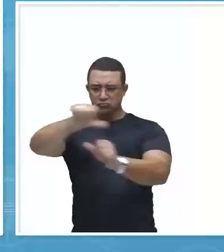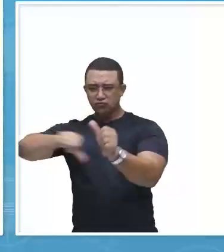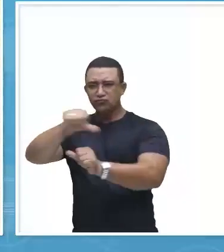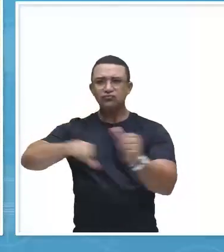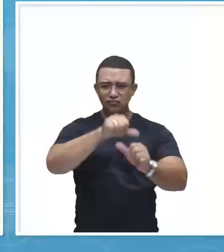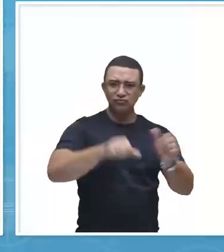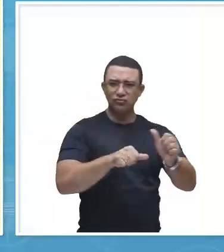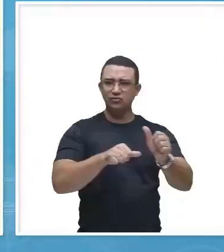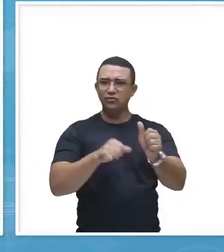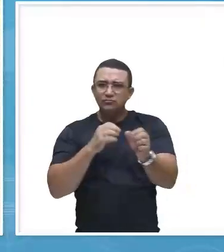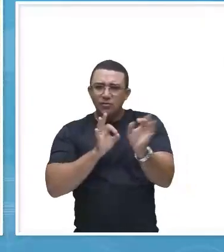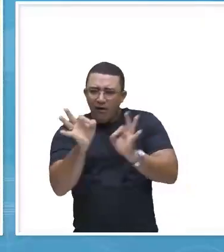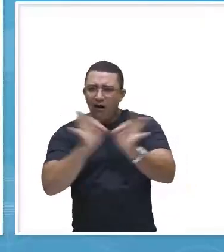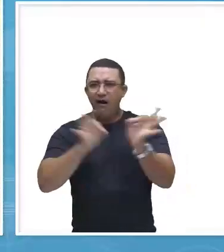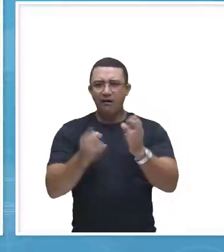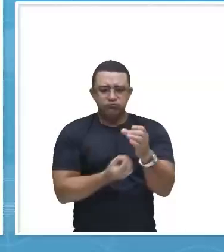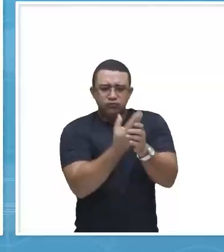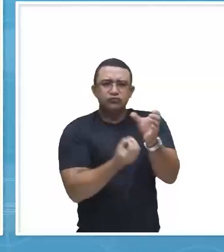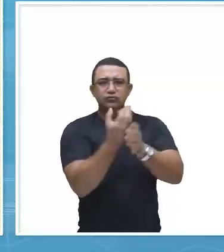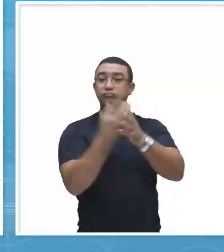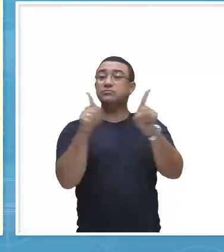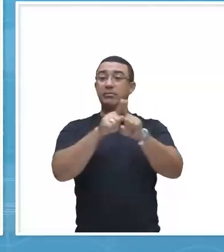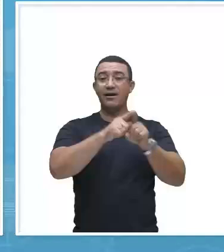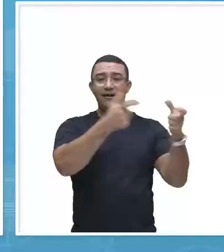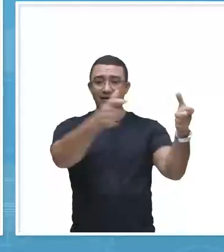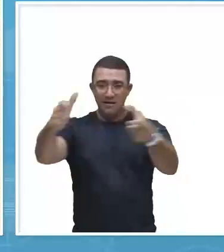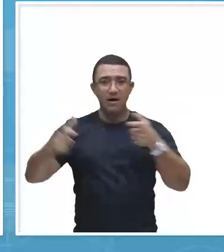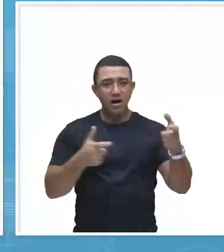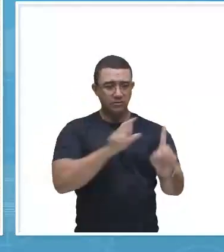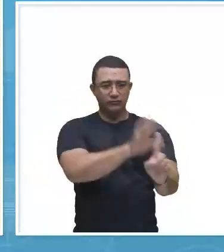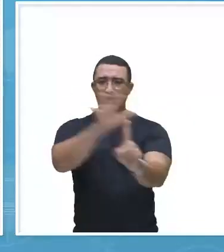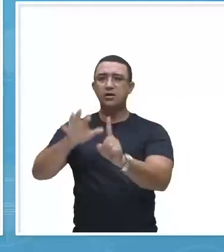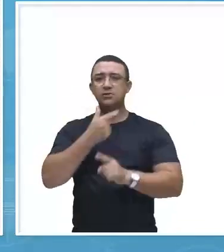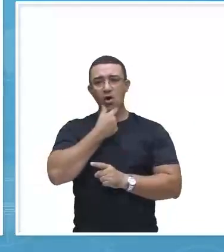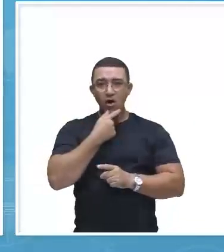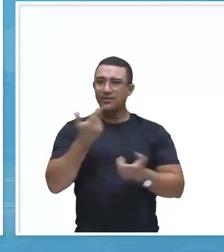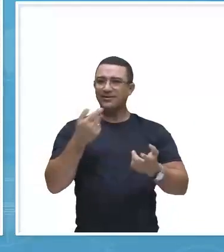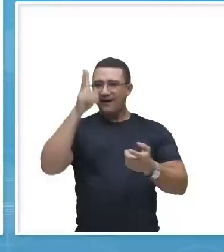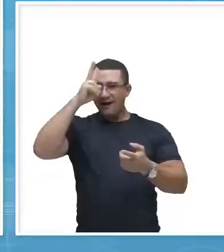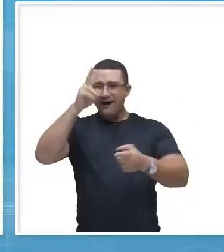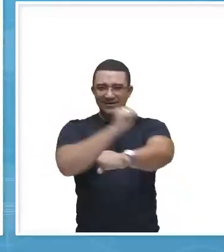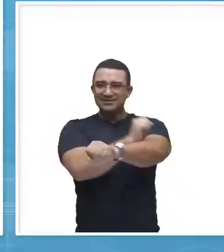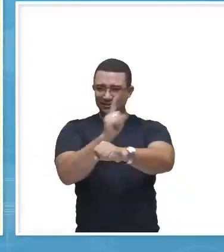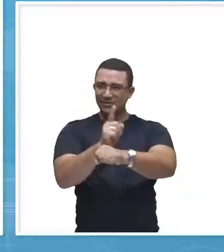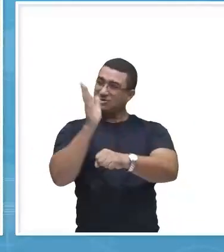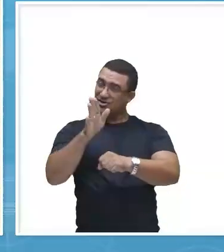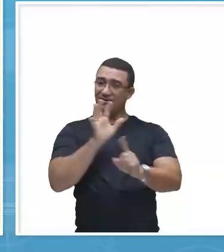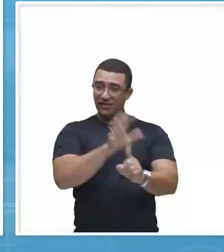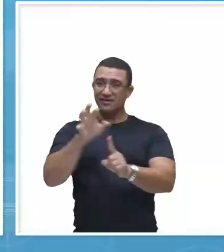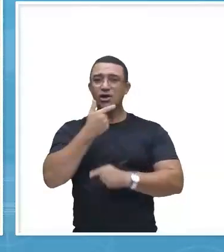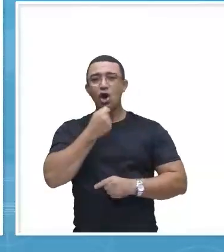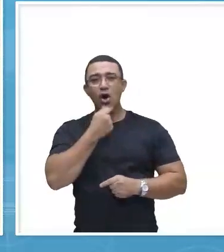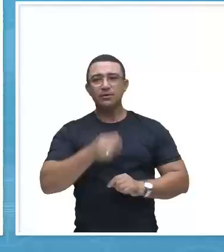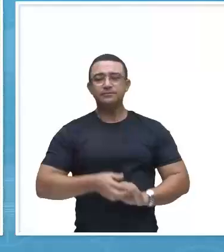plantação e também um espaço para a ação e interferência do homem, que foi no caso da SEG e da SEDUC, que a gente viu agora há pouco. Tá?